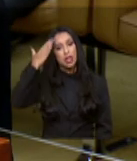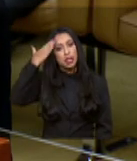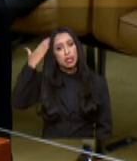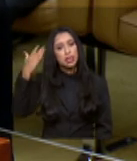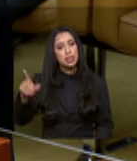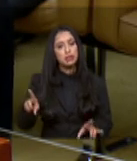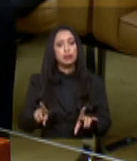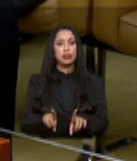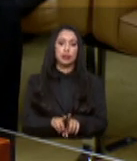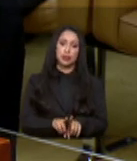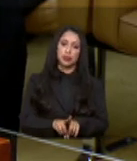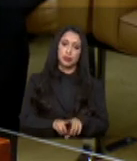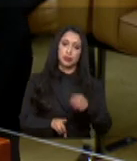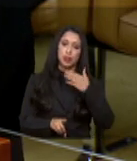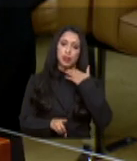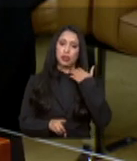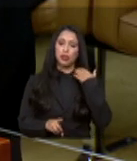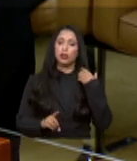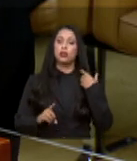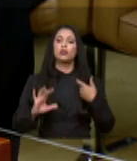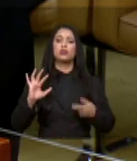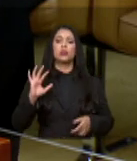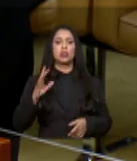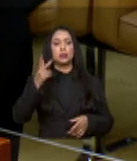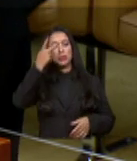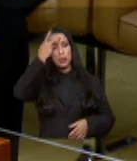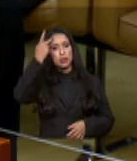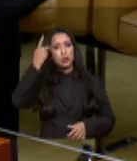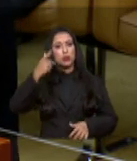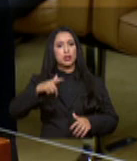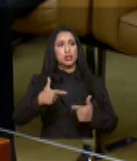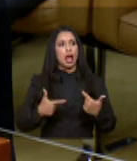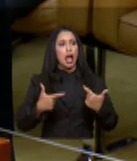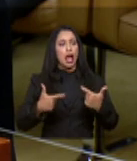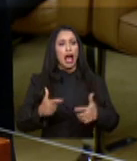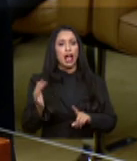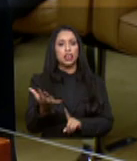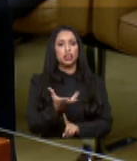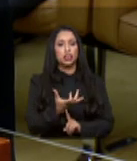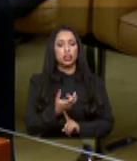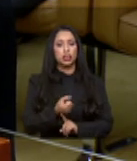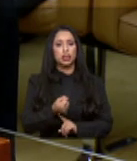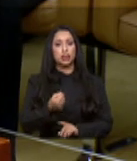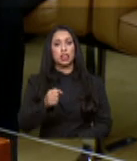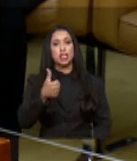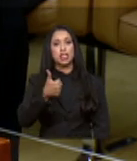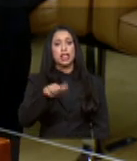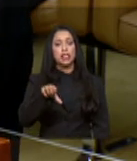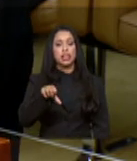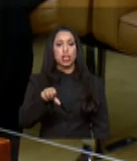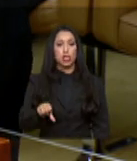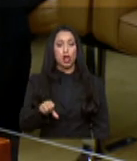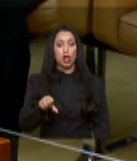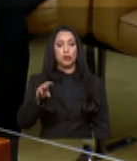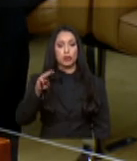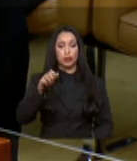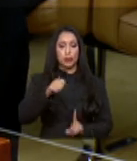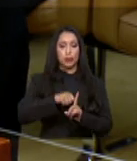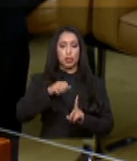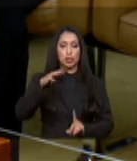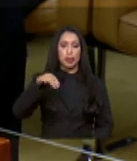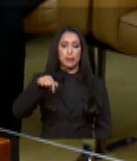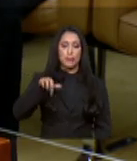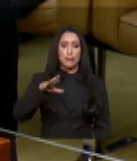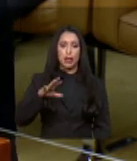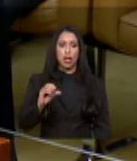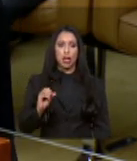também, Excelências, a todos os artistas e intelectuais que estiveram aqui em Brasília no dia 9 de março, no ato pela terra e contra os pacotes de